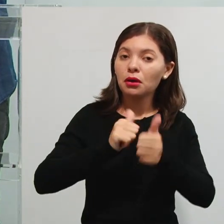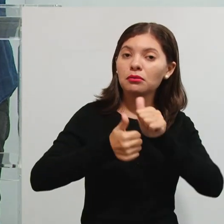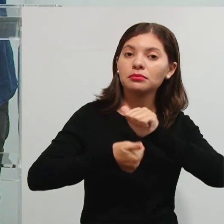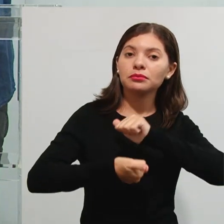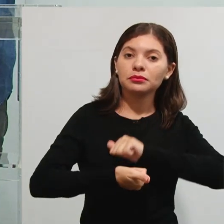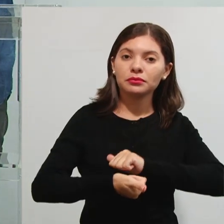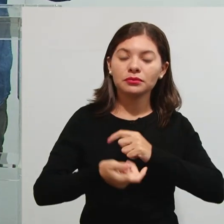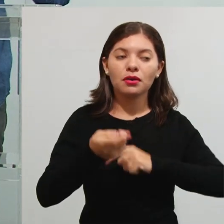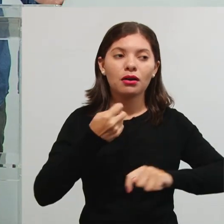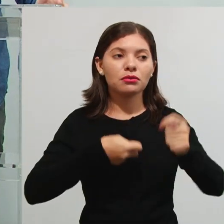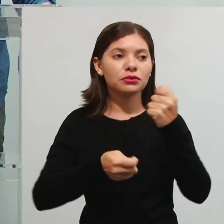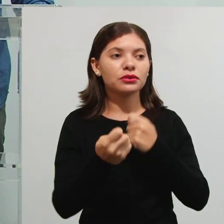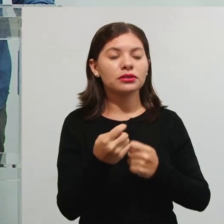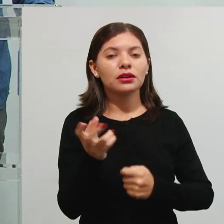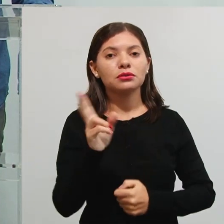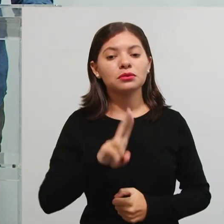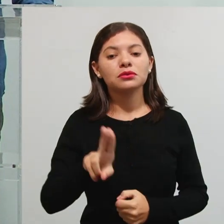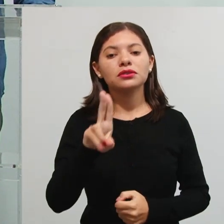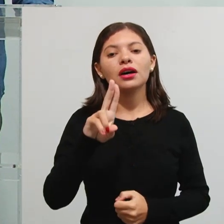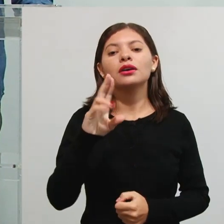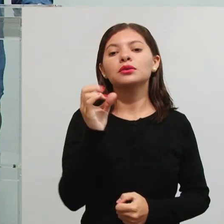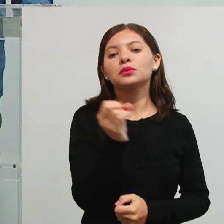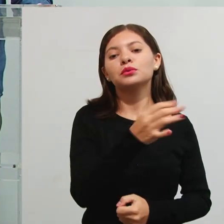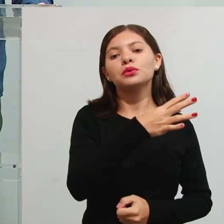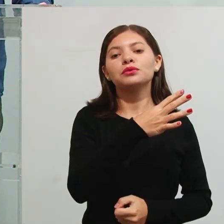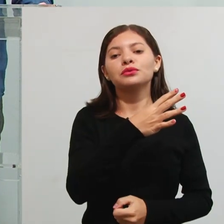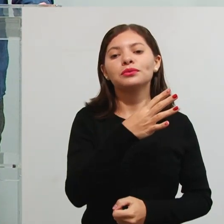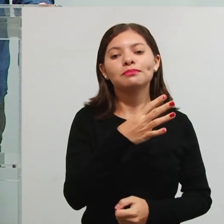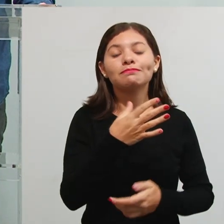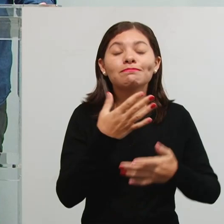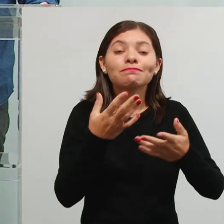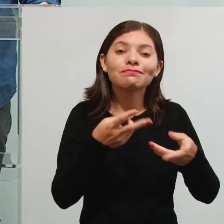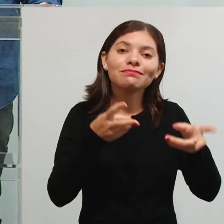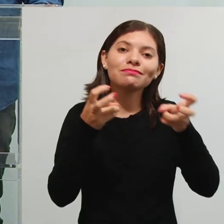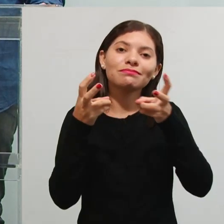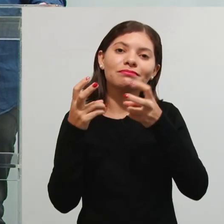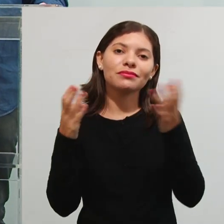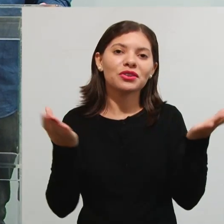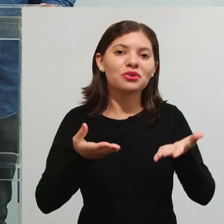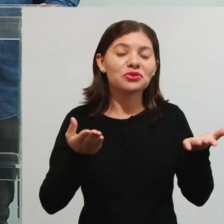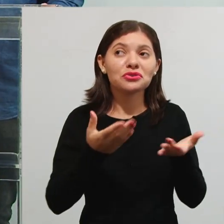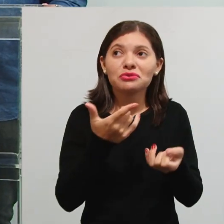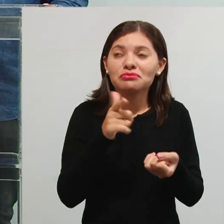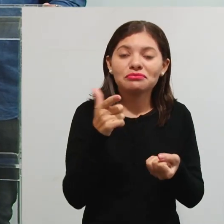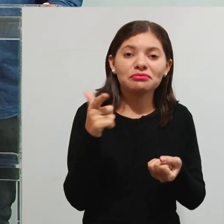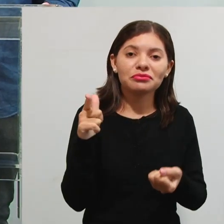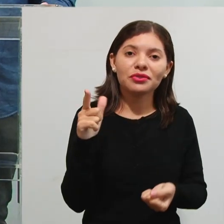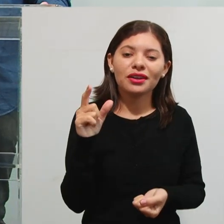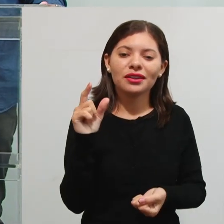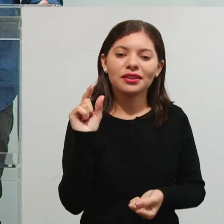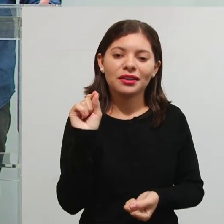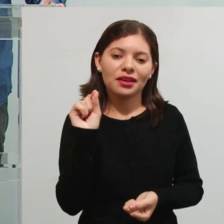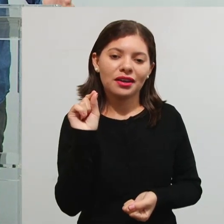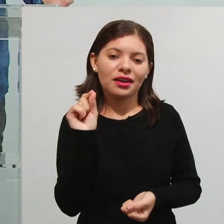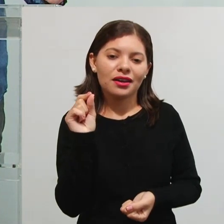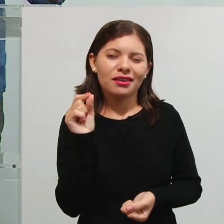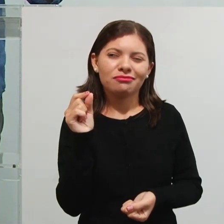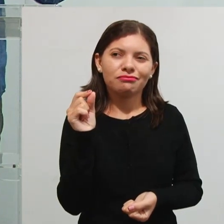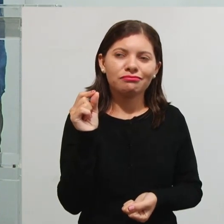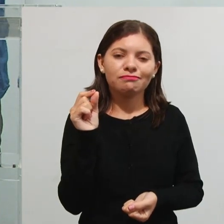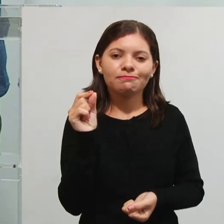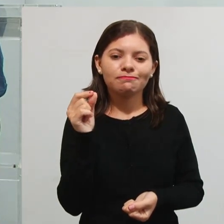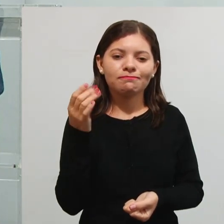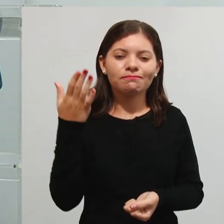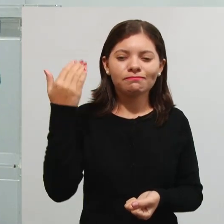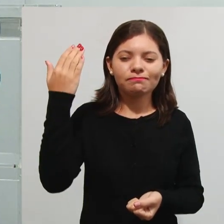pode utilizar, que você pode inovar. Então perceba que hoje, né, a gente não tem mais aquela questão de